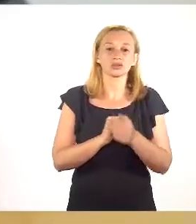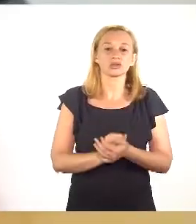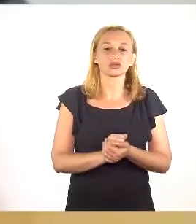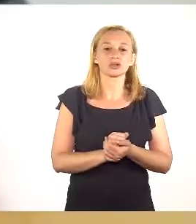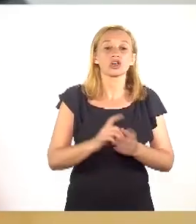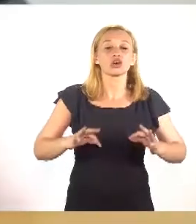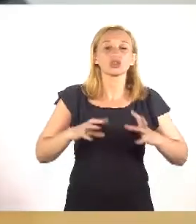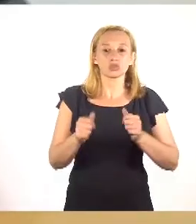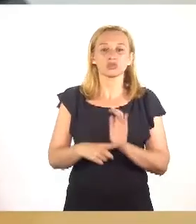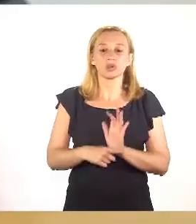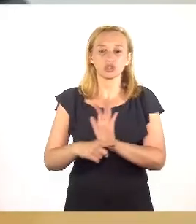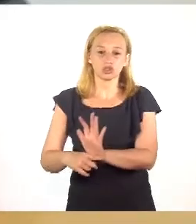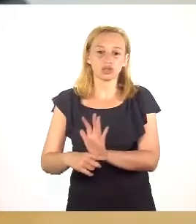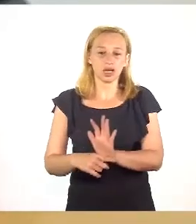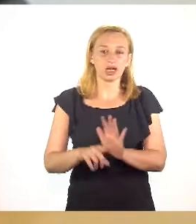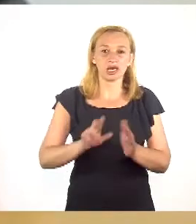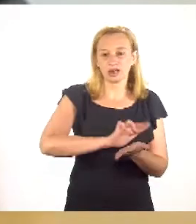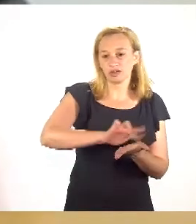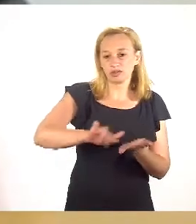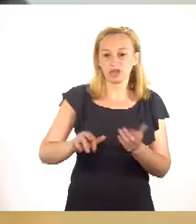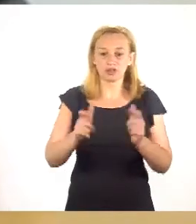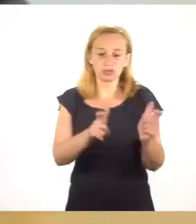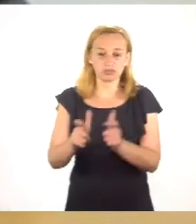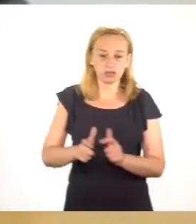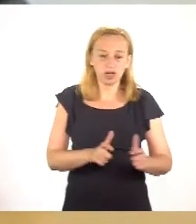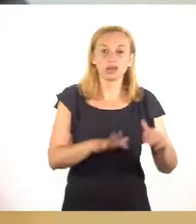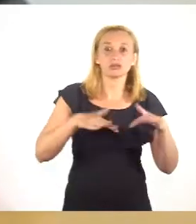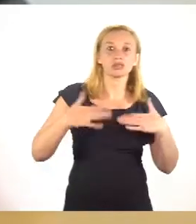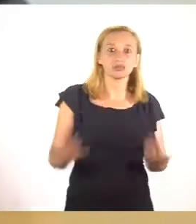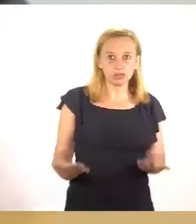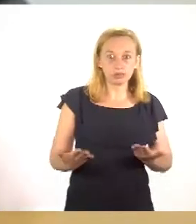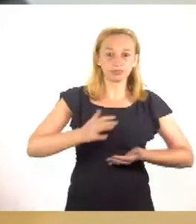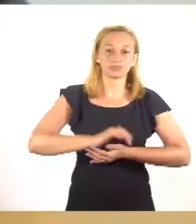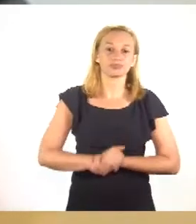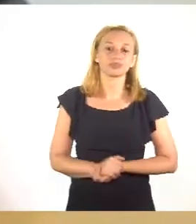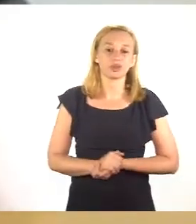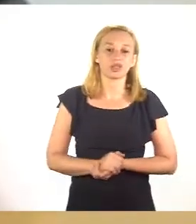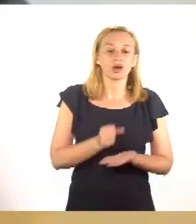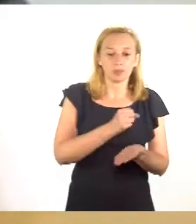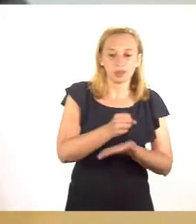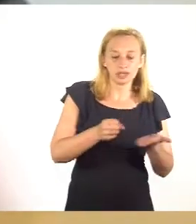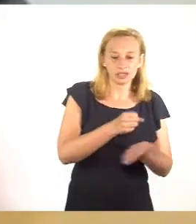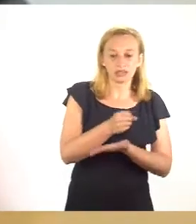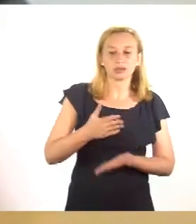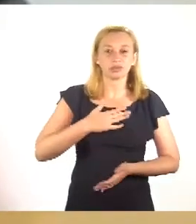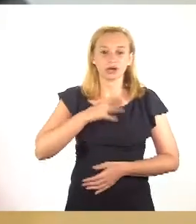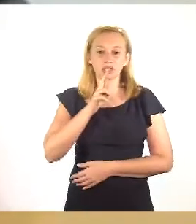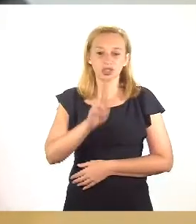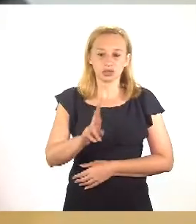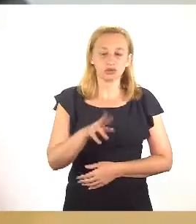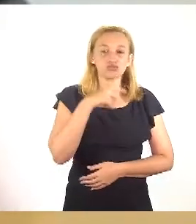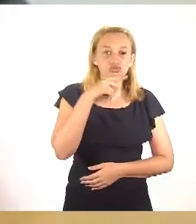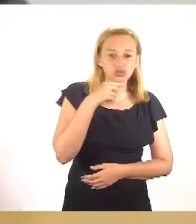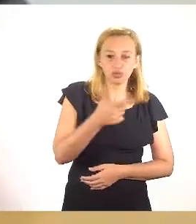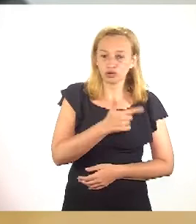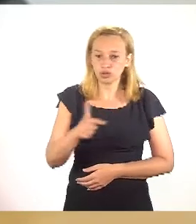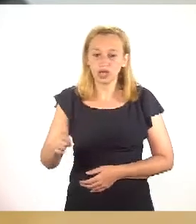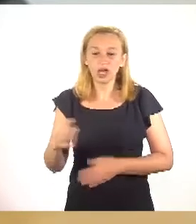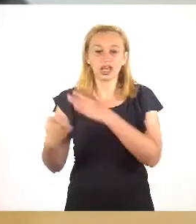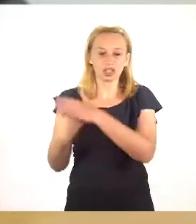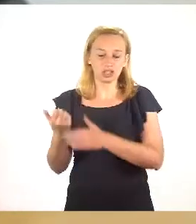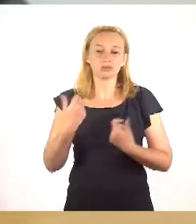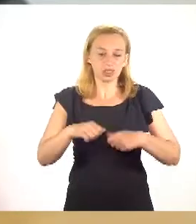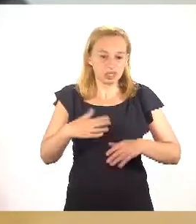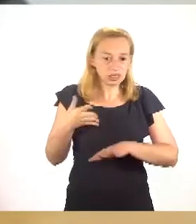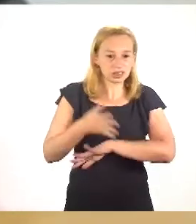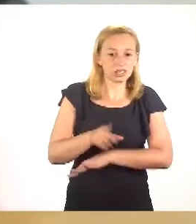contribuir muito para os atos normativos da agência. Então, basicamente essa é a minha resposta. Sem dúvida, a agência tem que entrar, tem